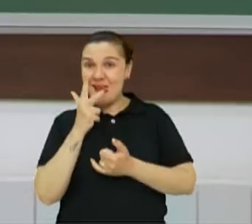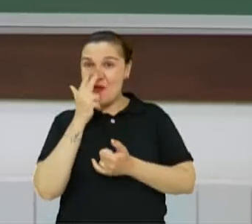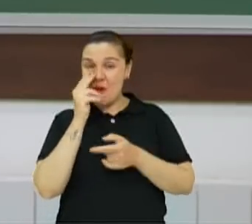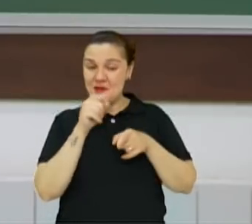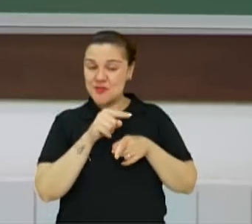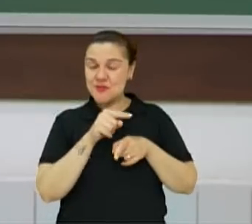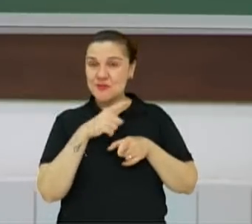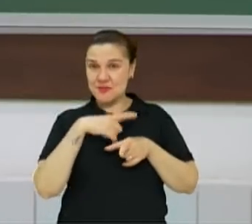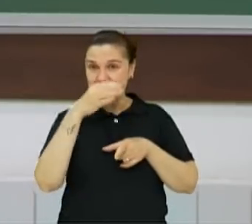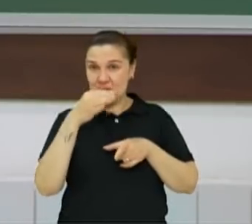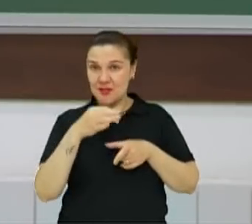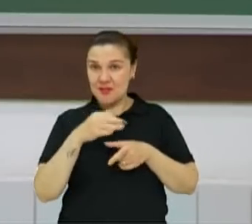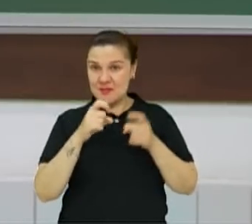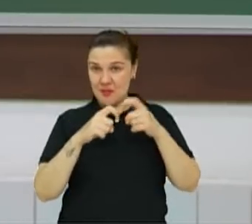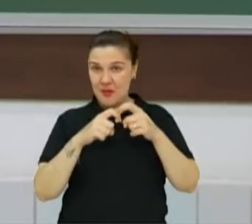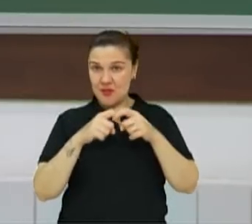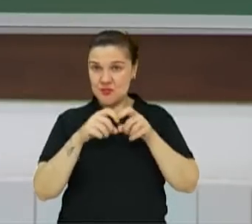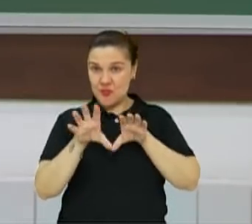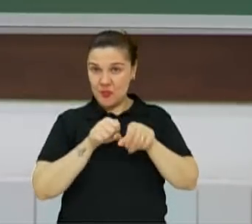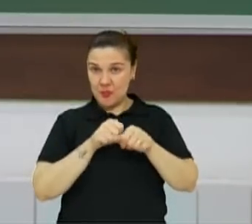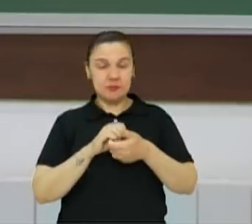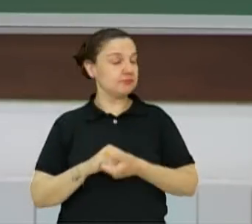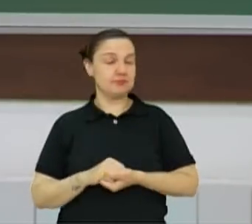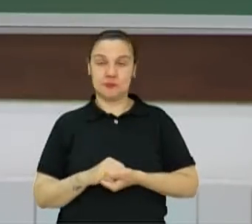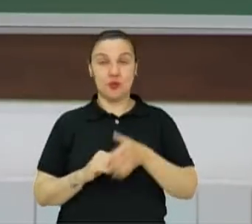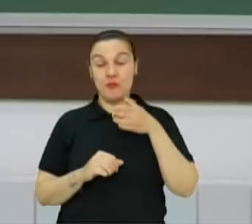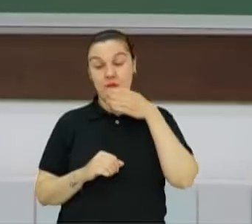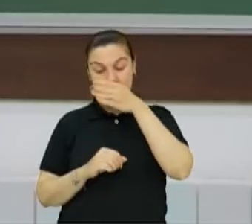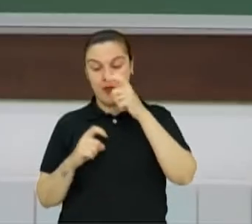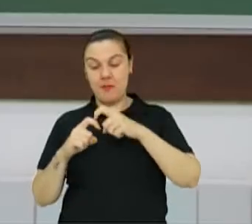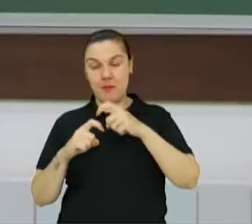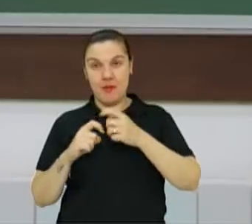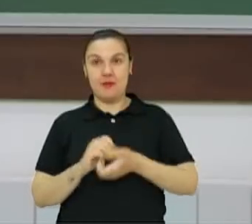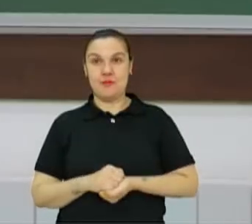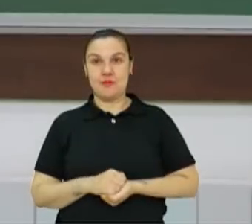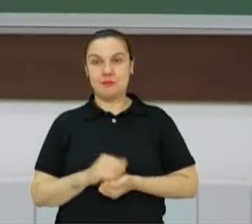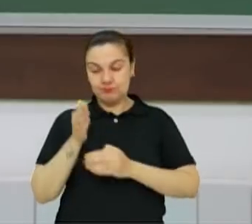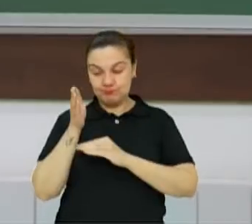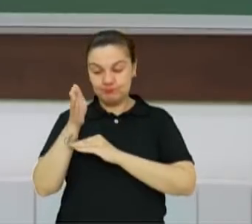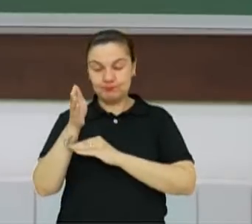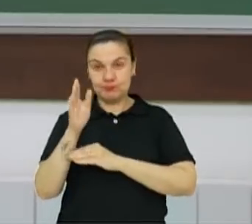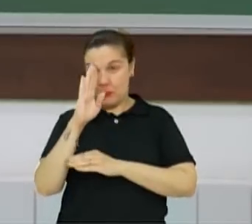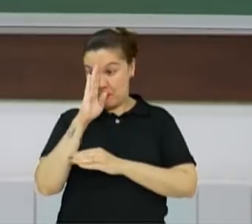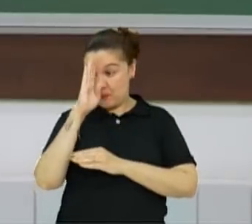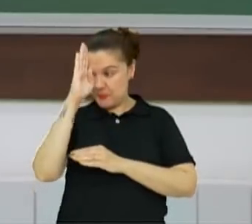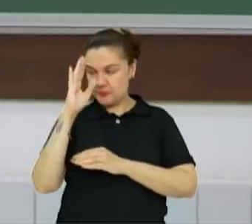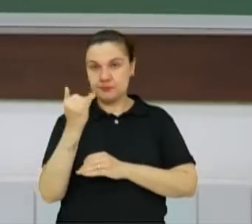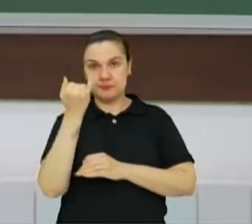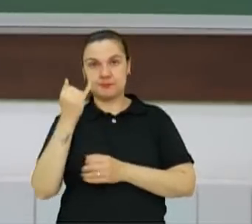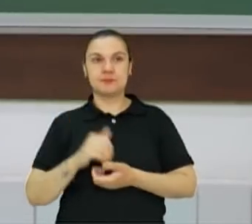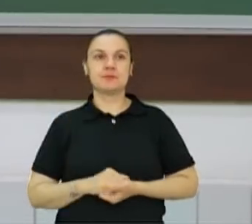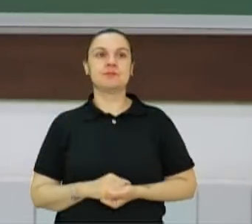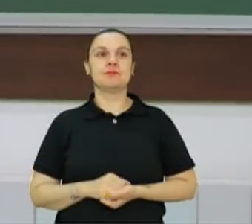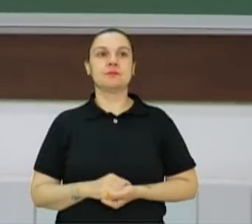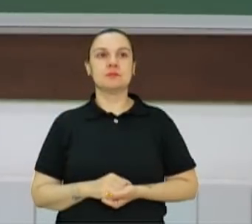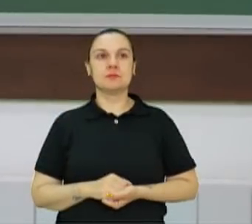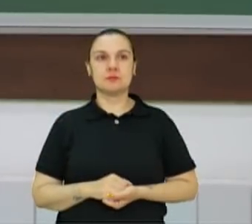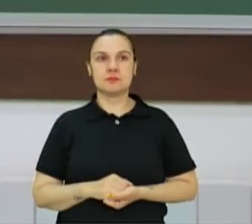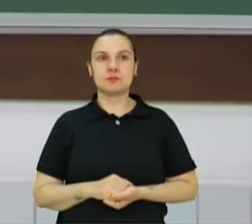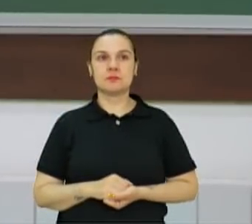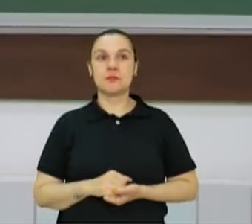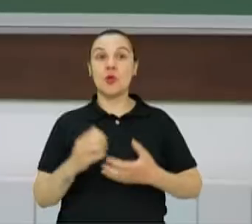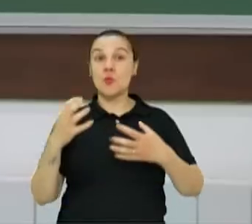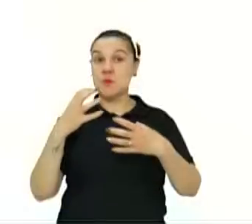a gente não tem a certeza, né? Então, consultar o médico é sempre, né, a opção mais inteligente. Então,